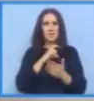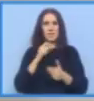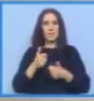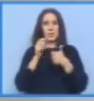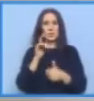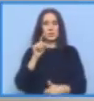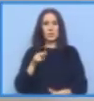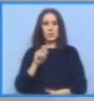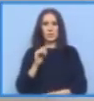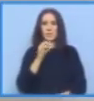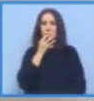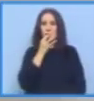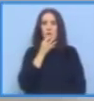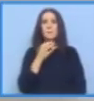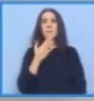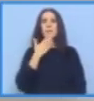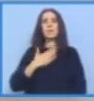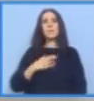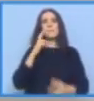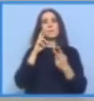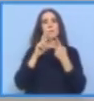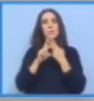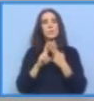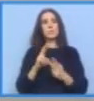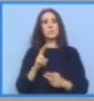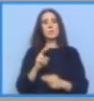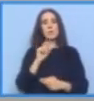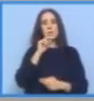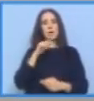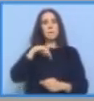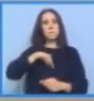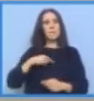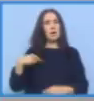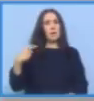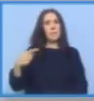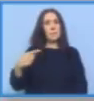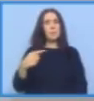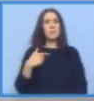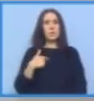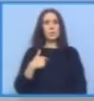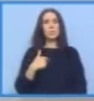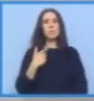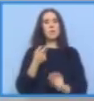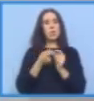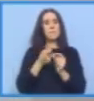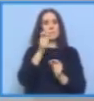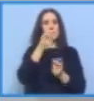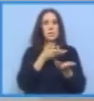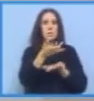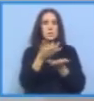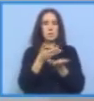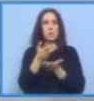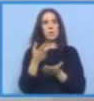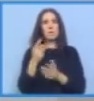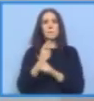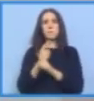falar, portanto, que me leva ao encontro e que é capaz de me recriar no meu dia-a-dia, na minha relação com o meu próximo e também na minha